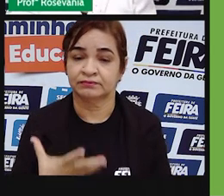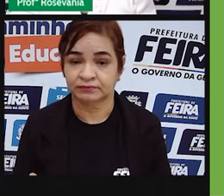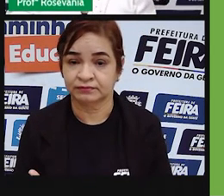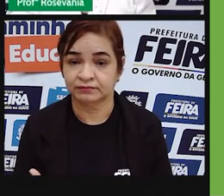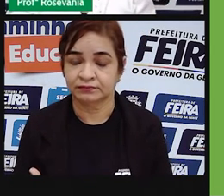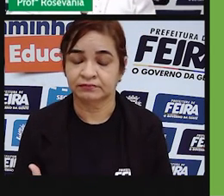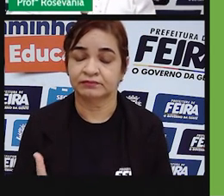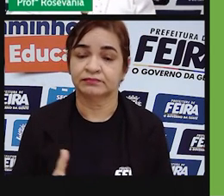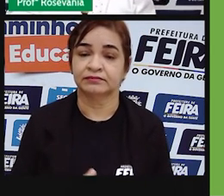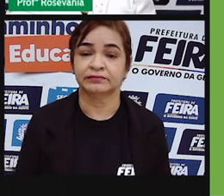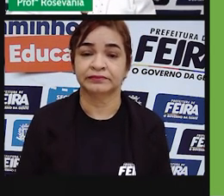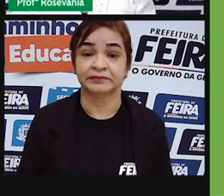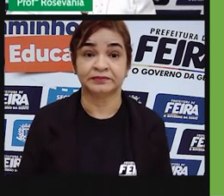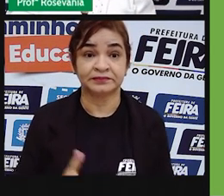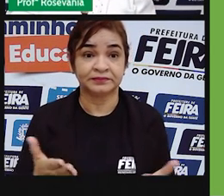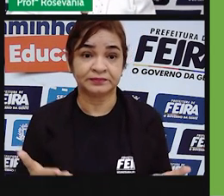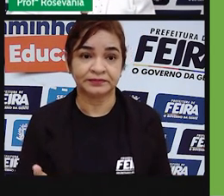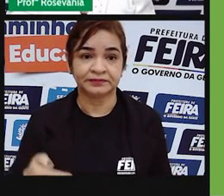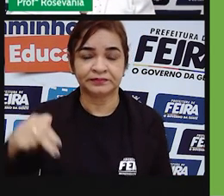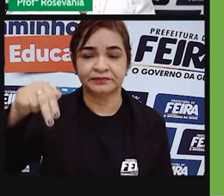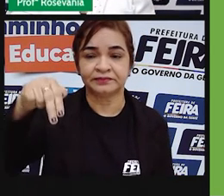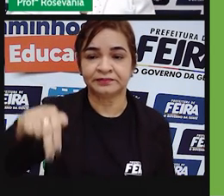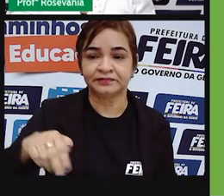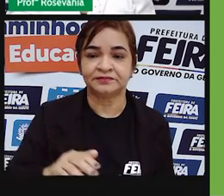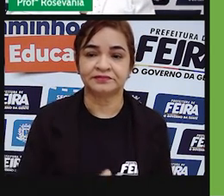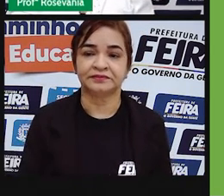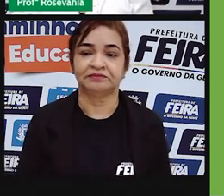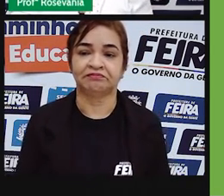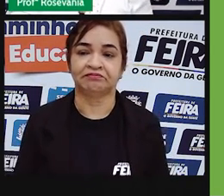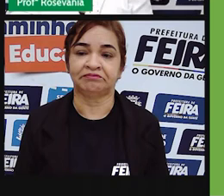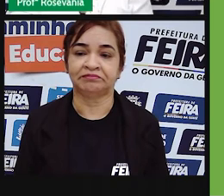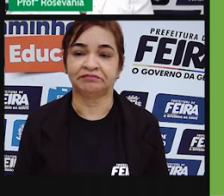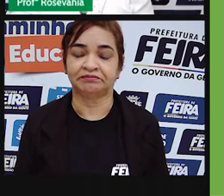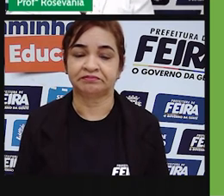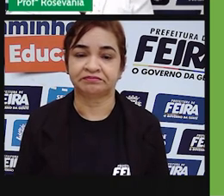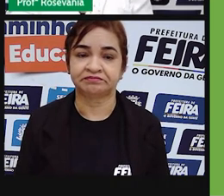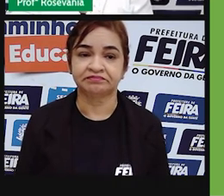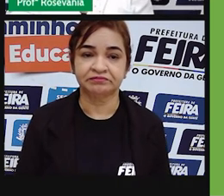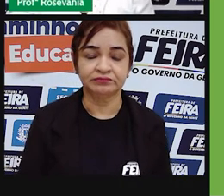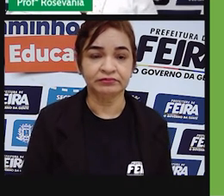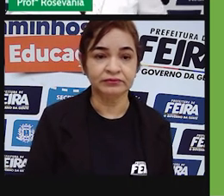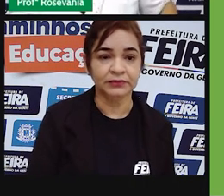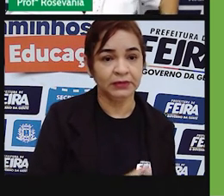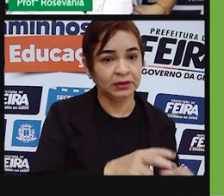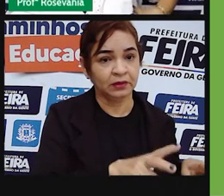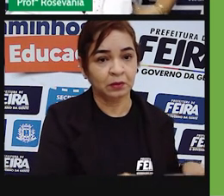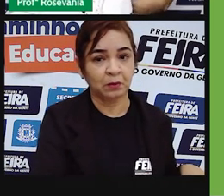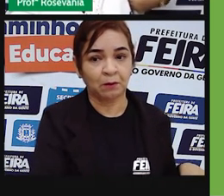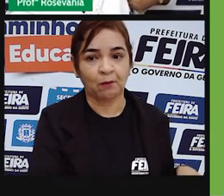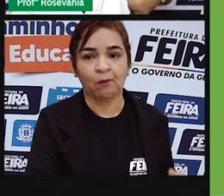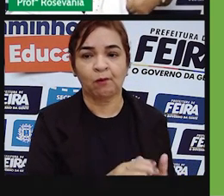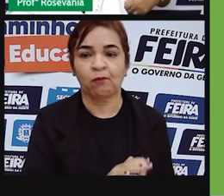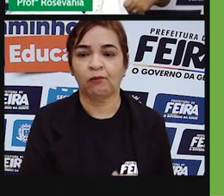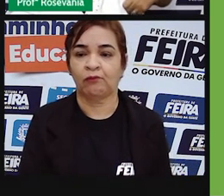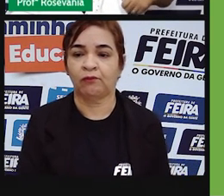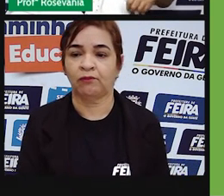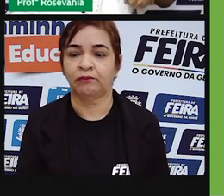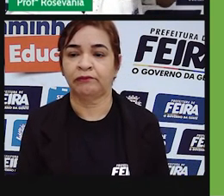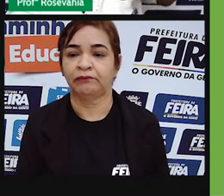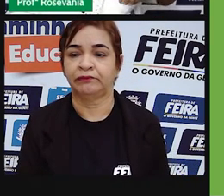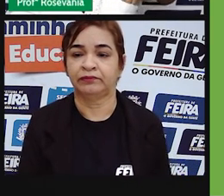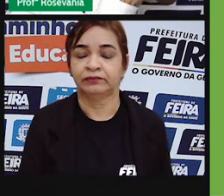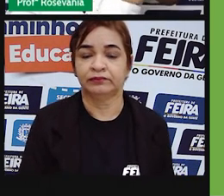aí com relação a isso não região norte né o extrativismo mineral em Rondônia